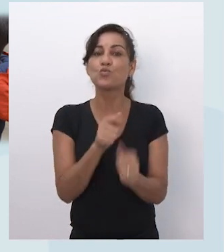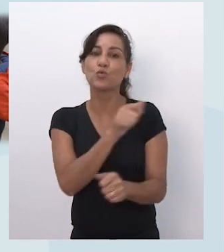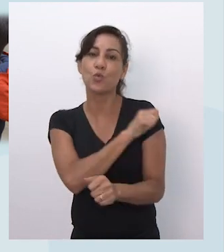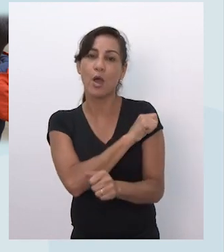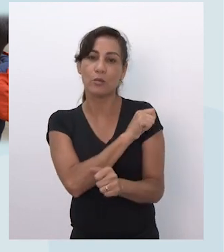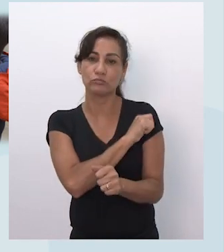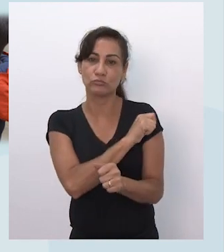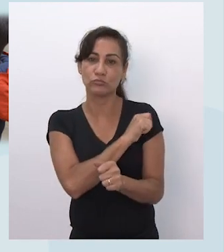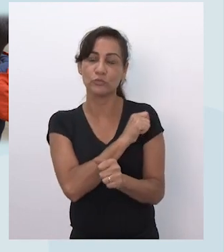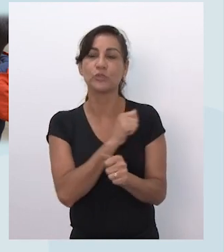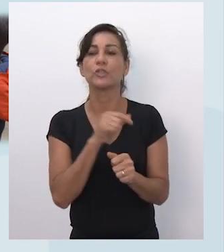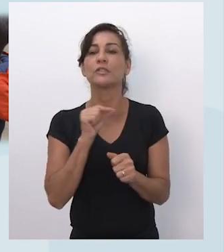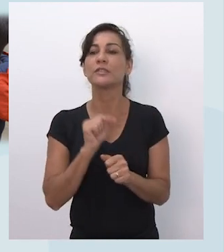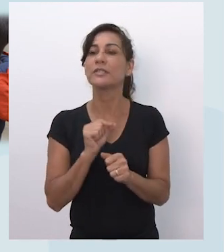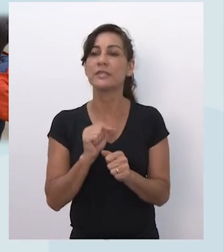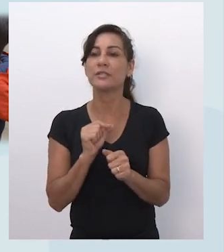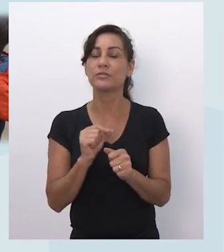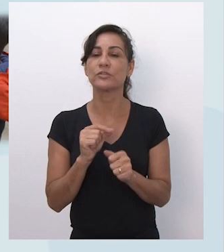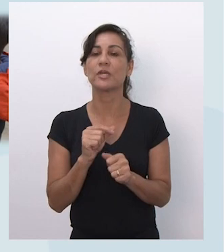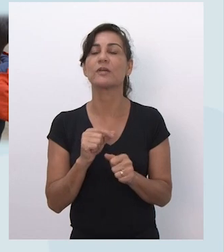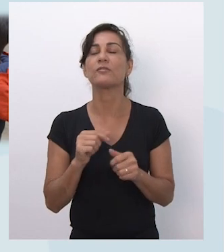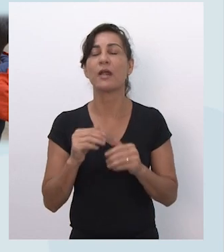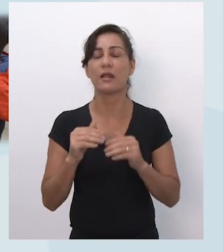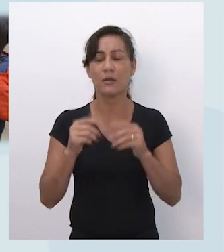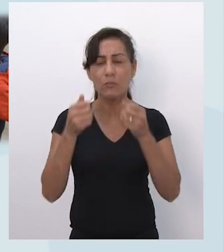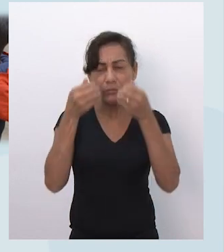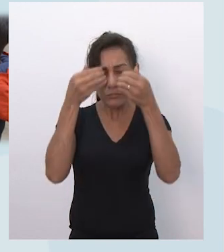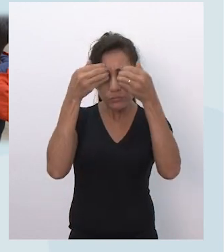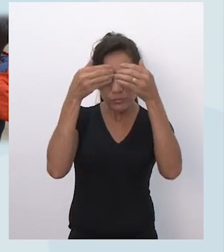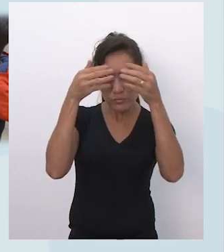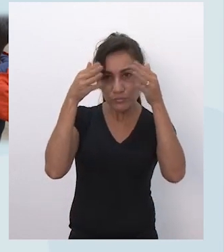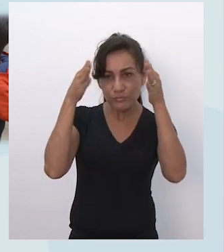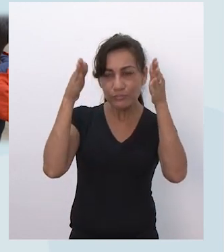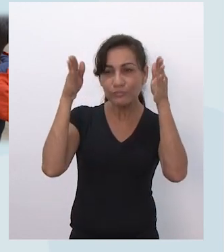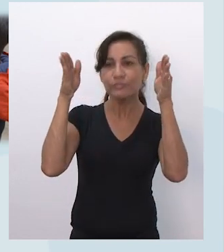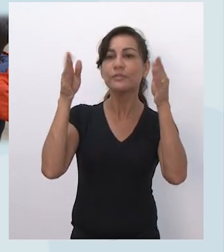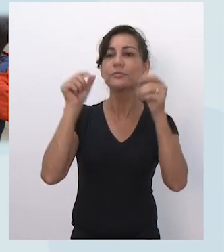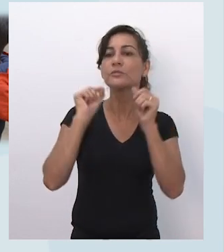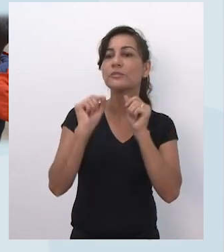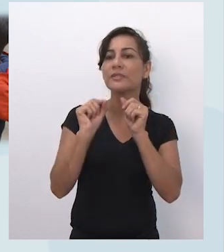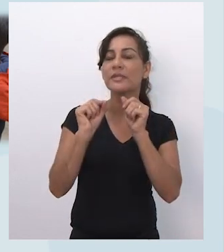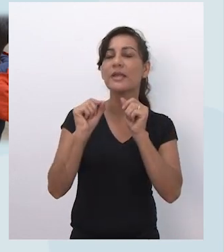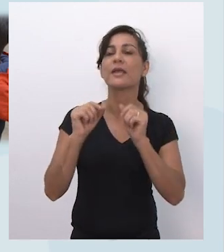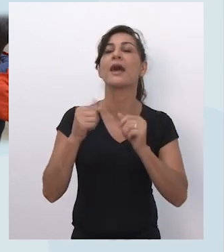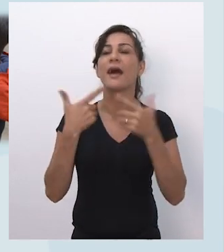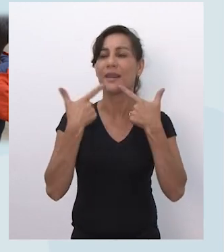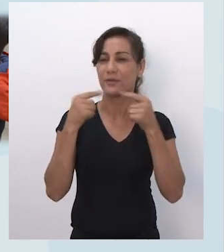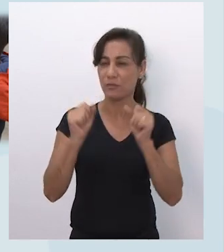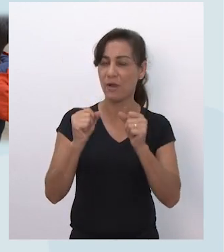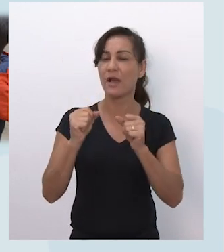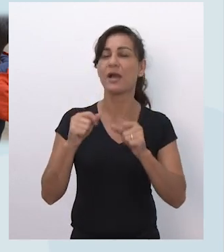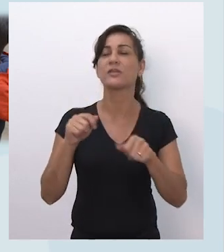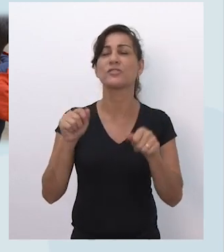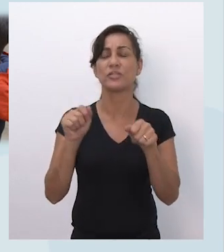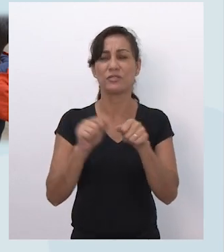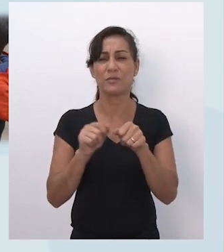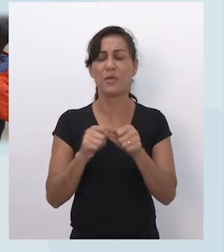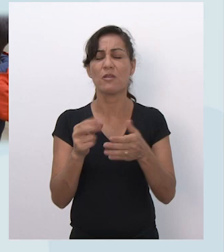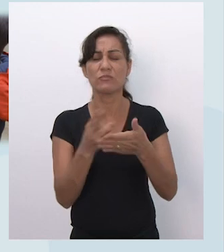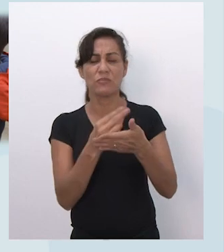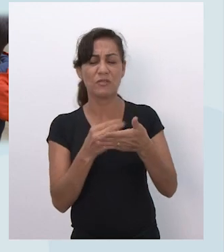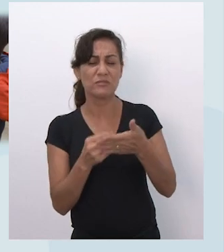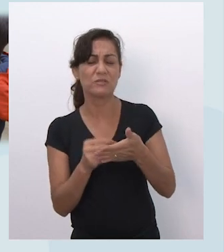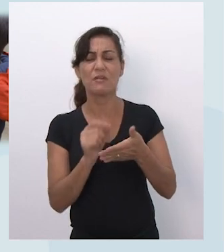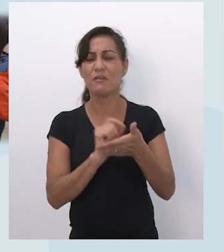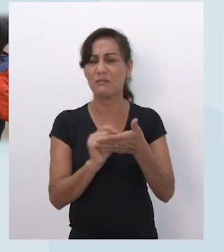aí que os estudantes vão conseguindo ampliar seu repertório, né, a elaboração dos mapas, enfim,